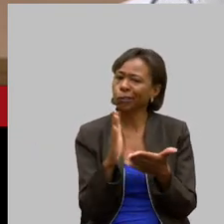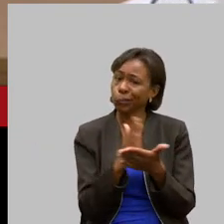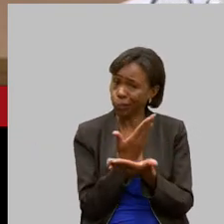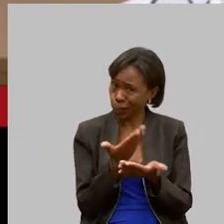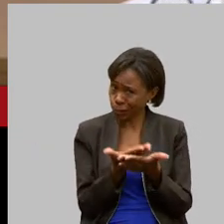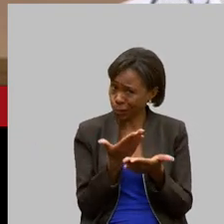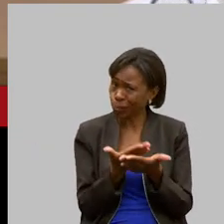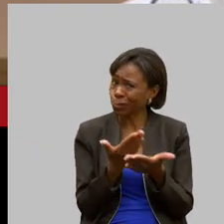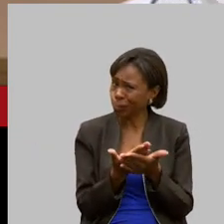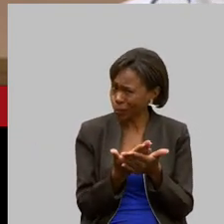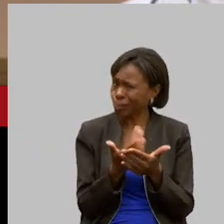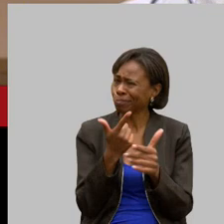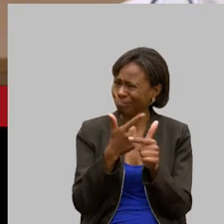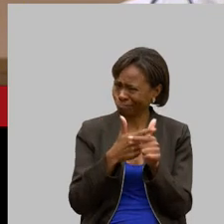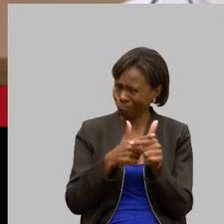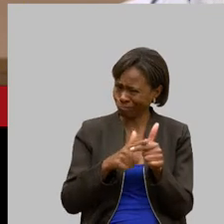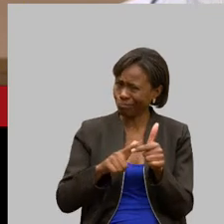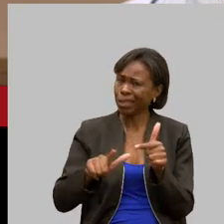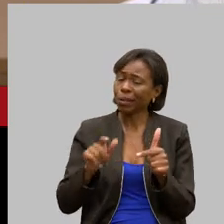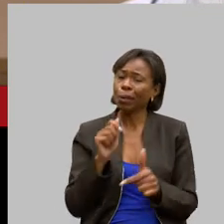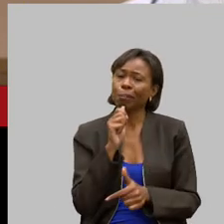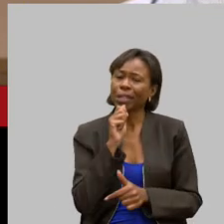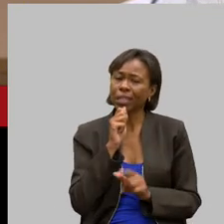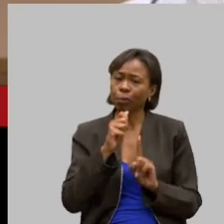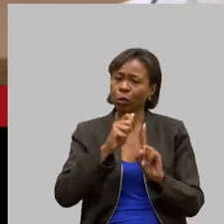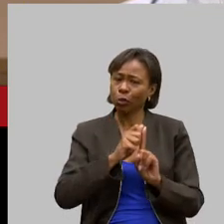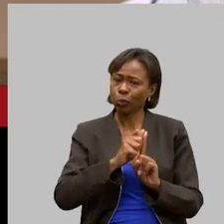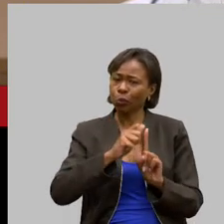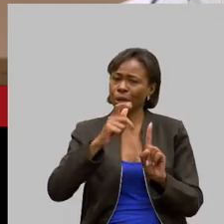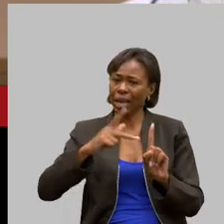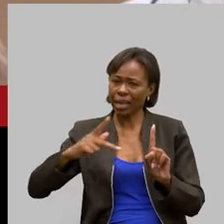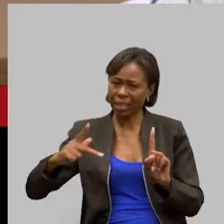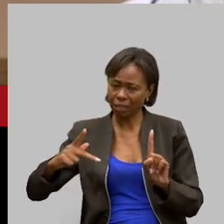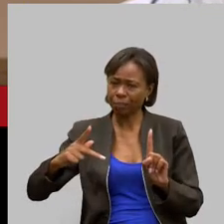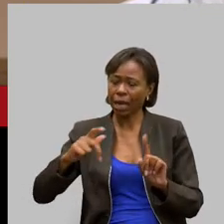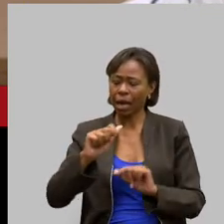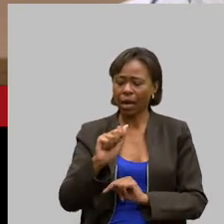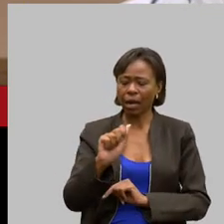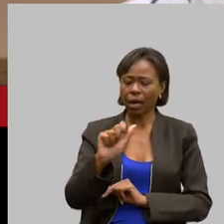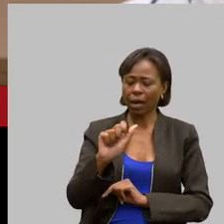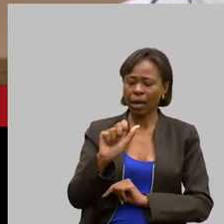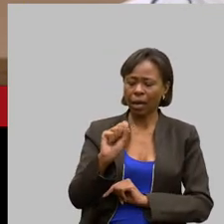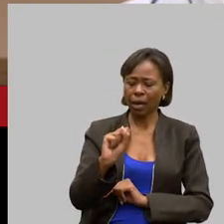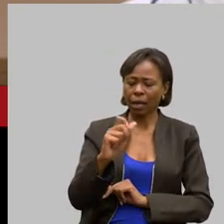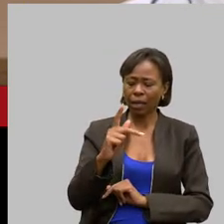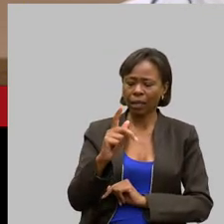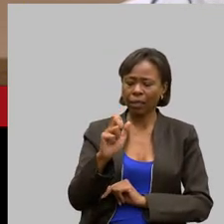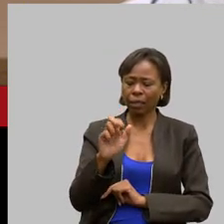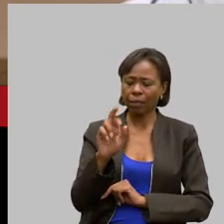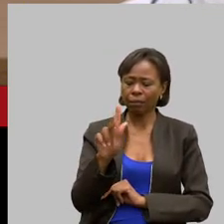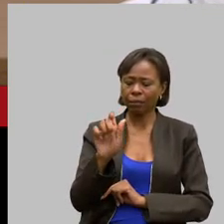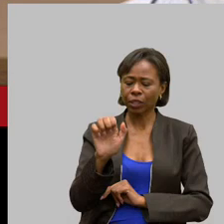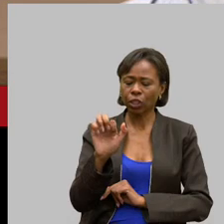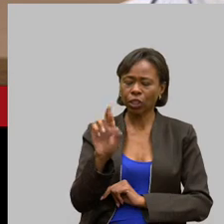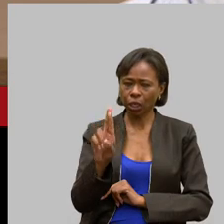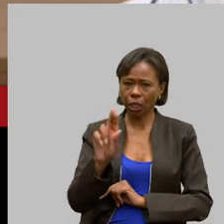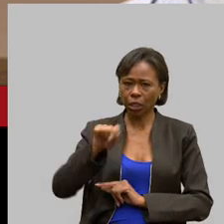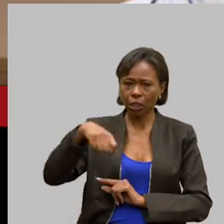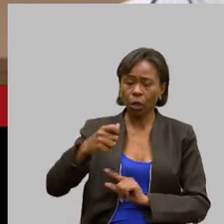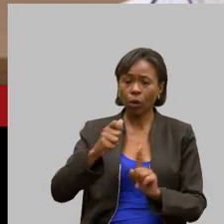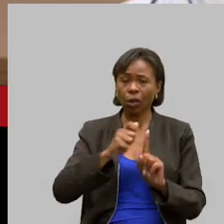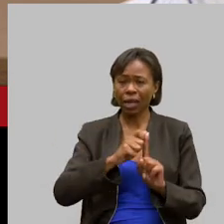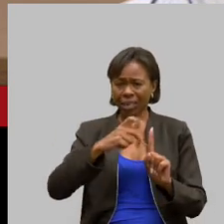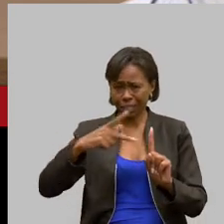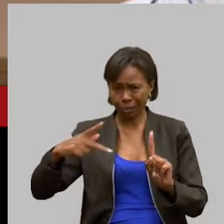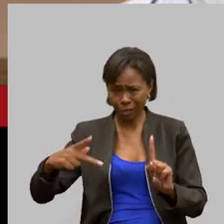o caso do o asperge que a gente já aboliu essa nomenclatura porque é o nível né